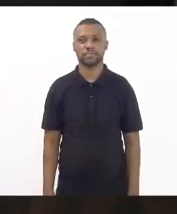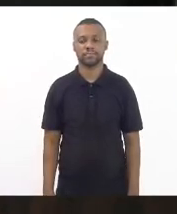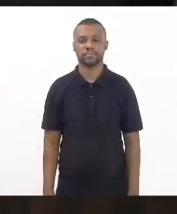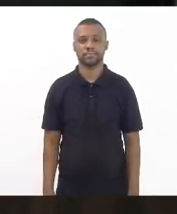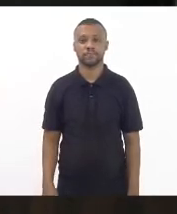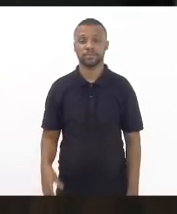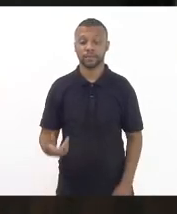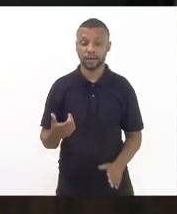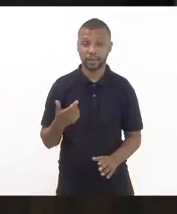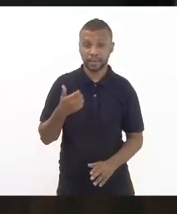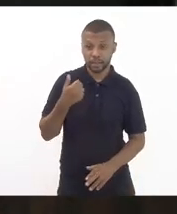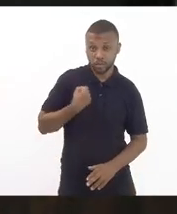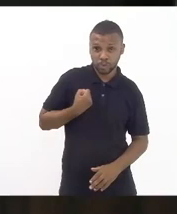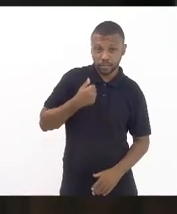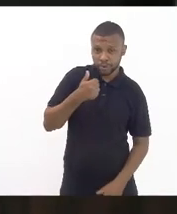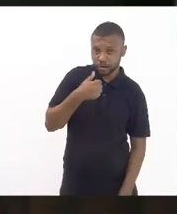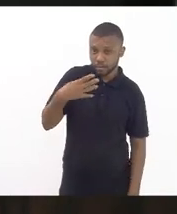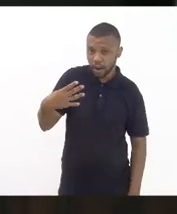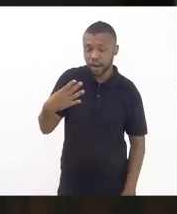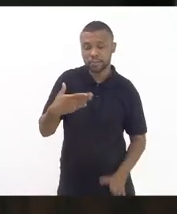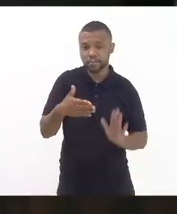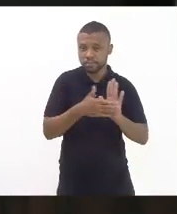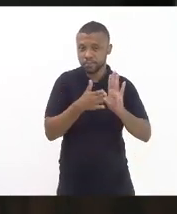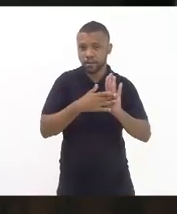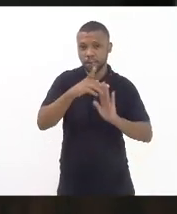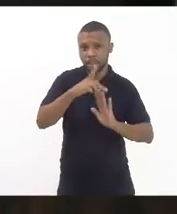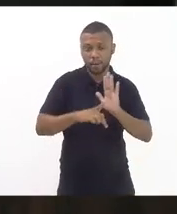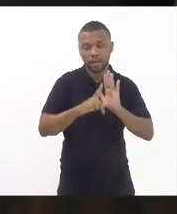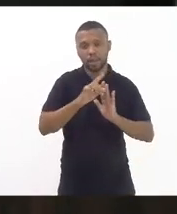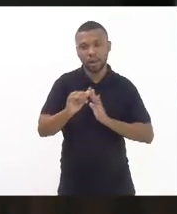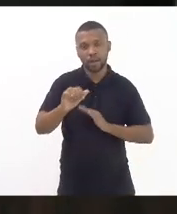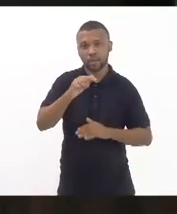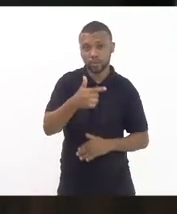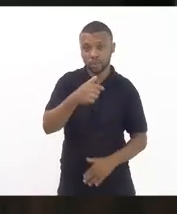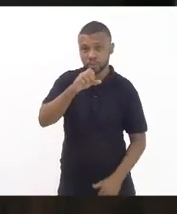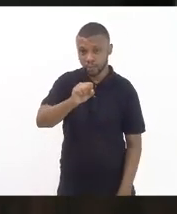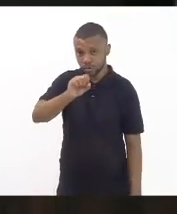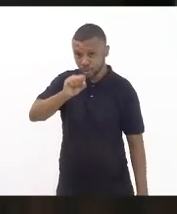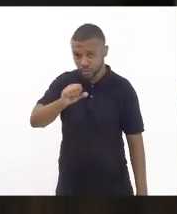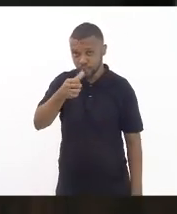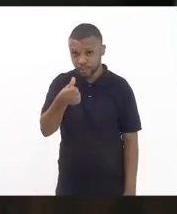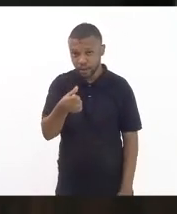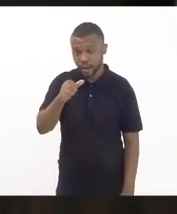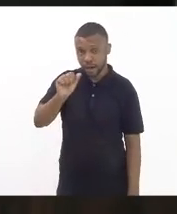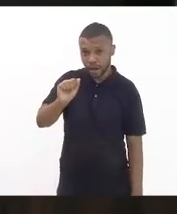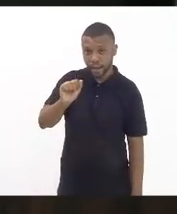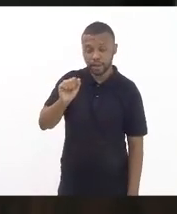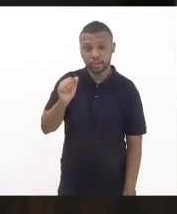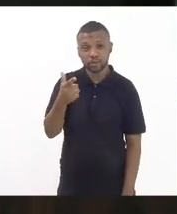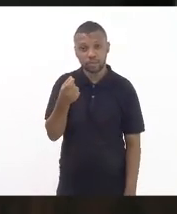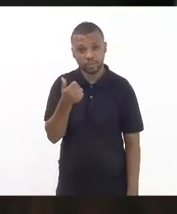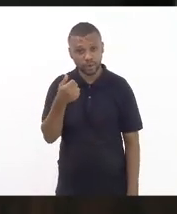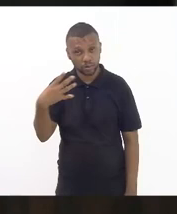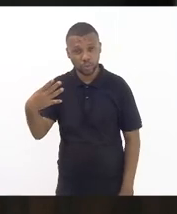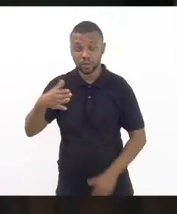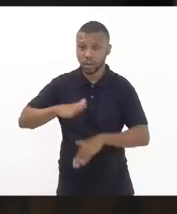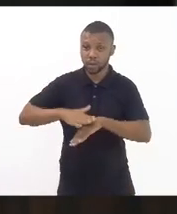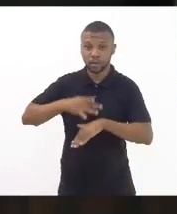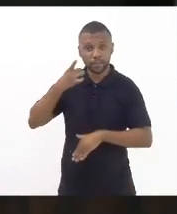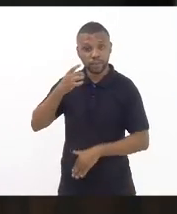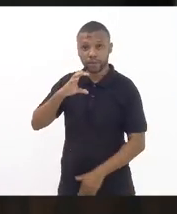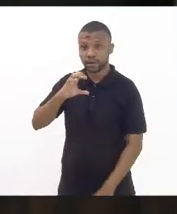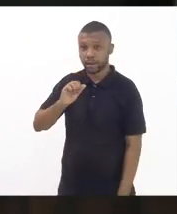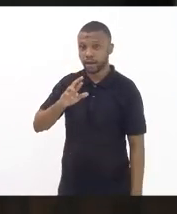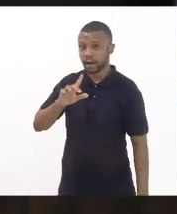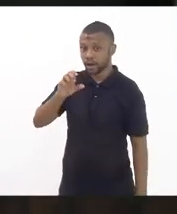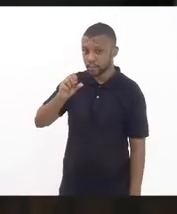14º da pauta. Veto total aposto ao projeto de lei 2886-A, de 14, de autoria do deputado Carlos de Mink, que regulamenta o artigo